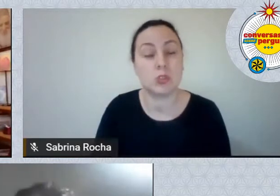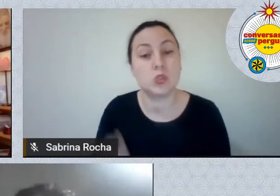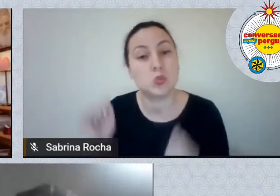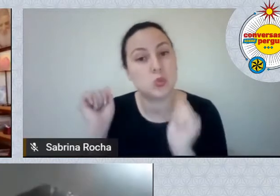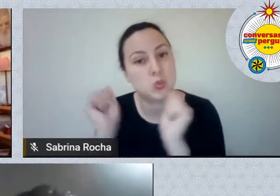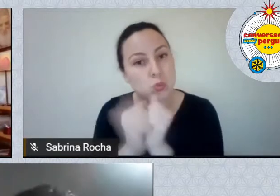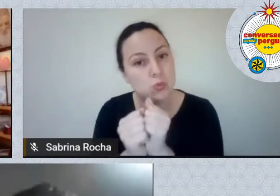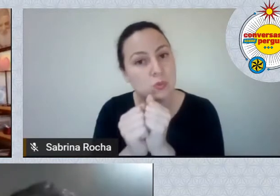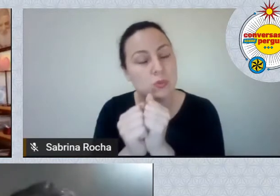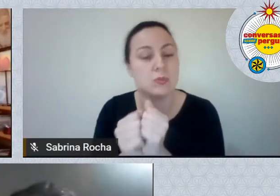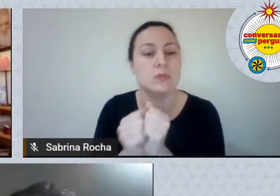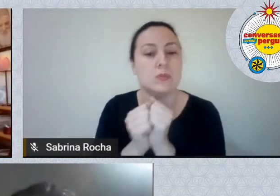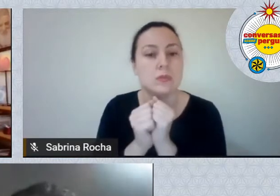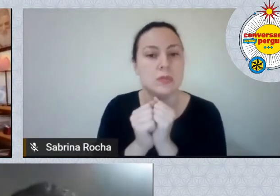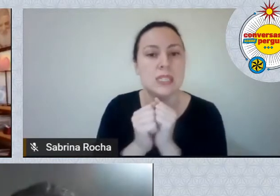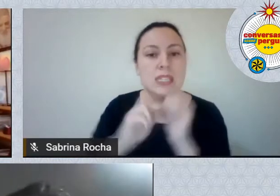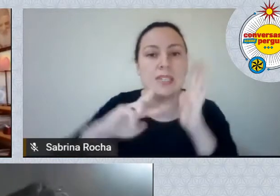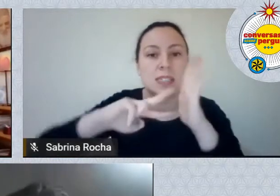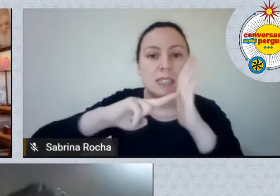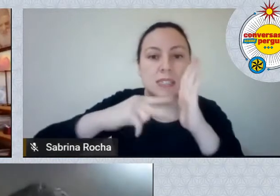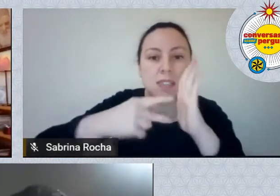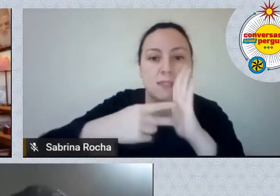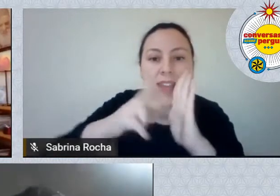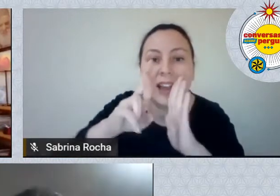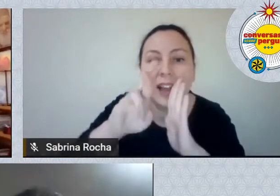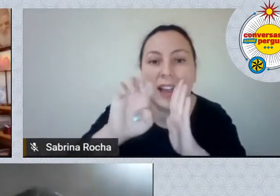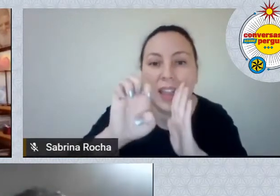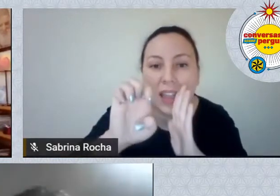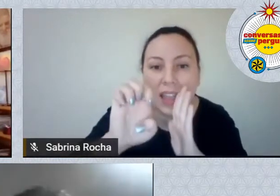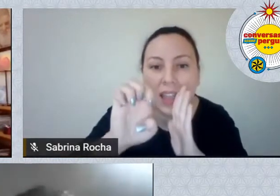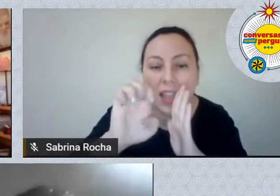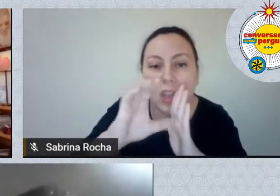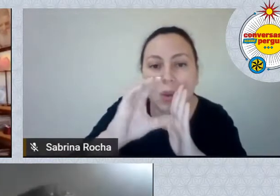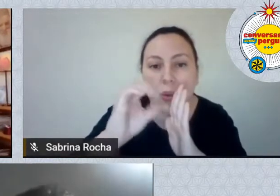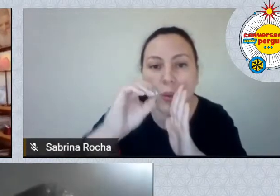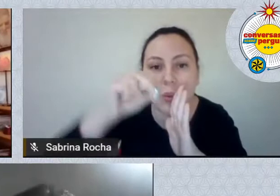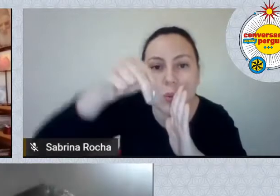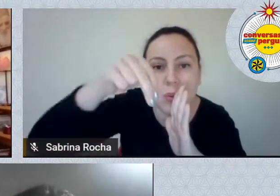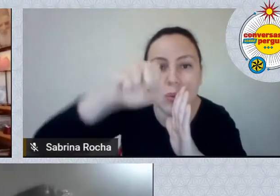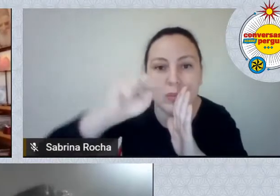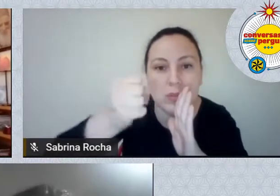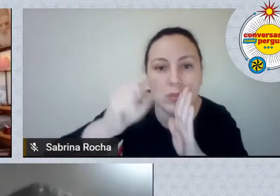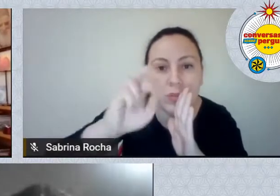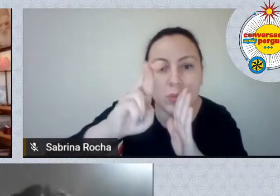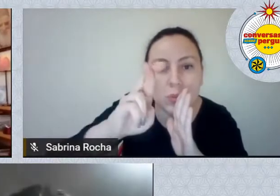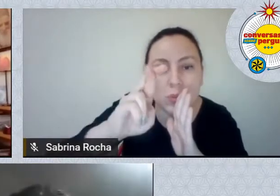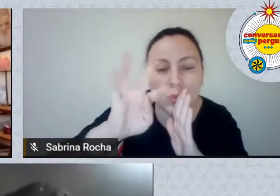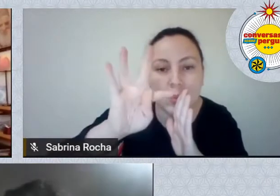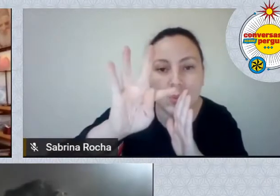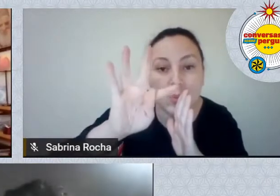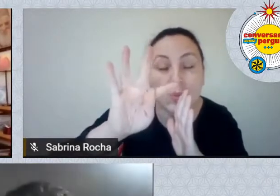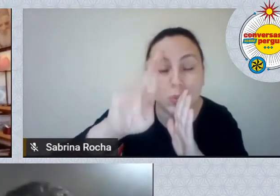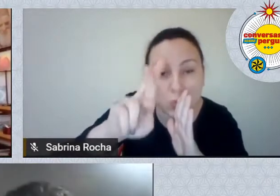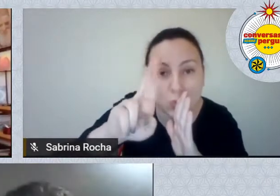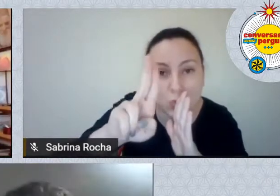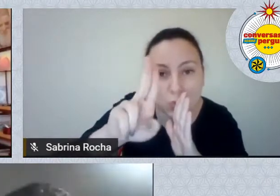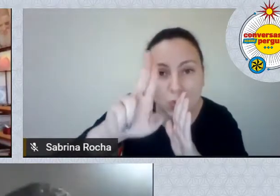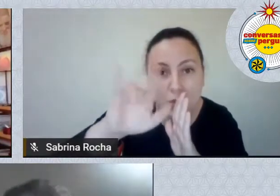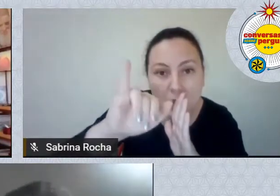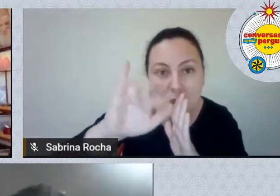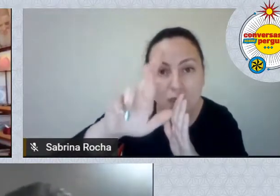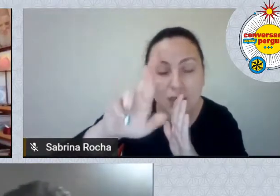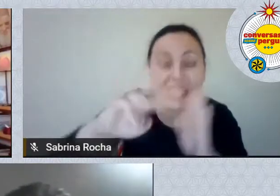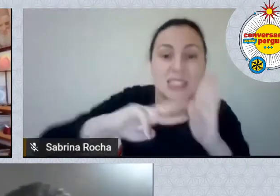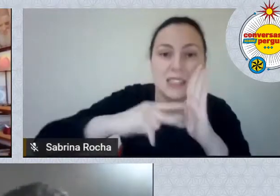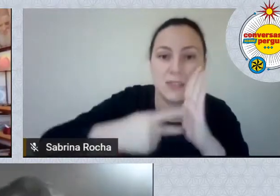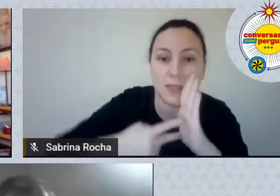possível... O que significa reconstruir? Voltar atrás e fazer de novo. Olha que lição que a gente tem aí.